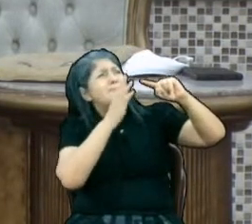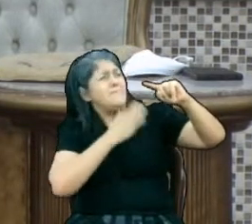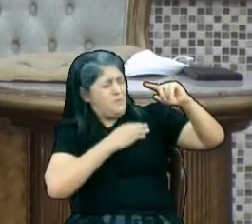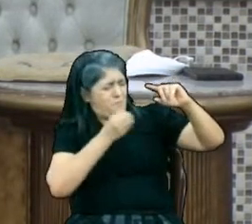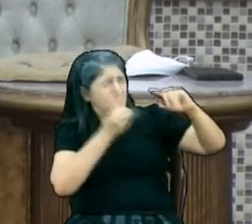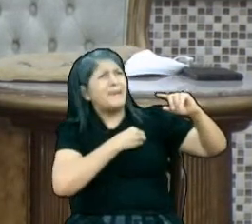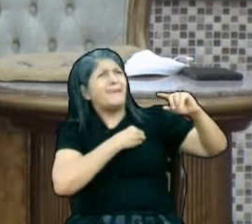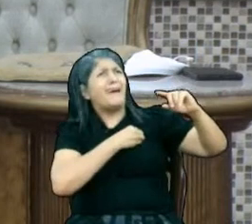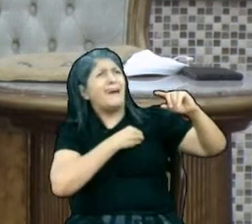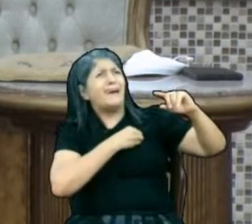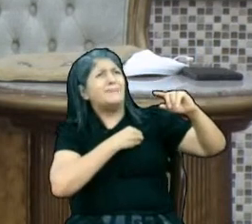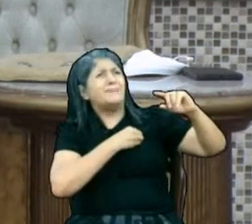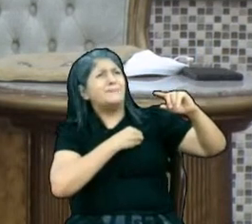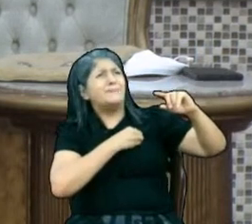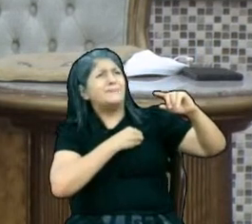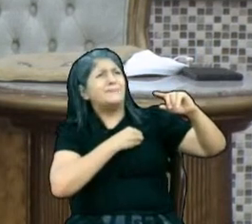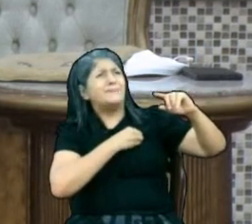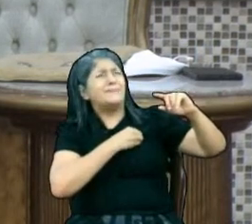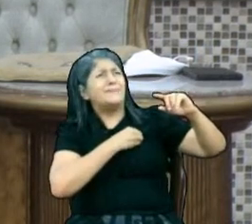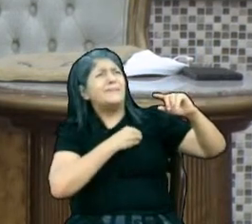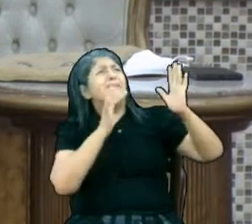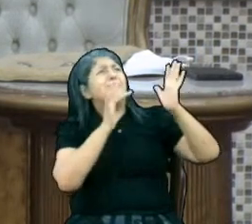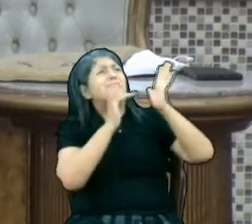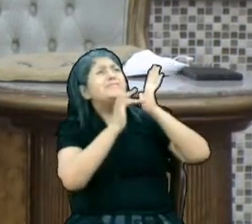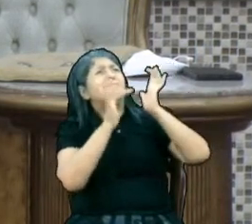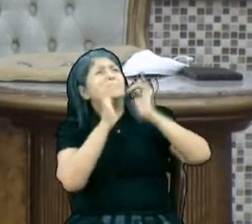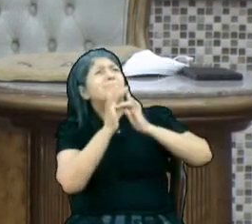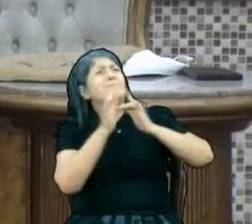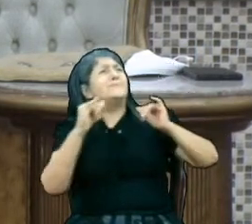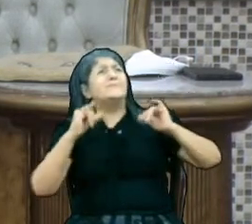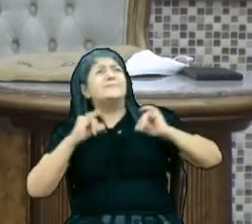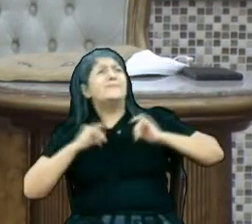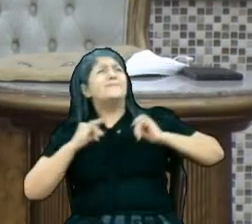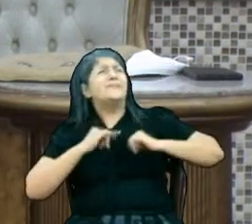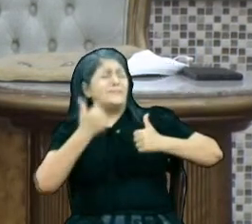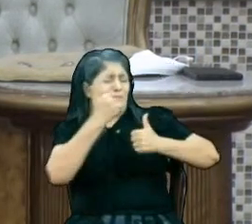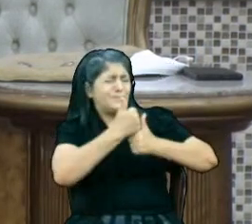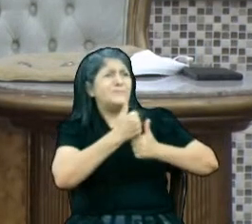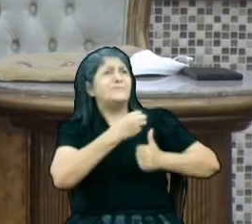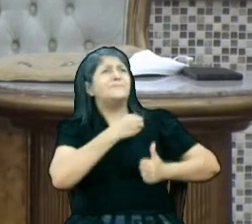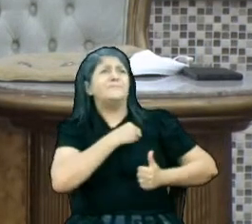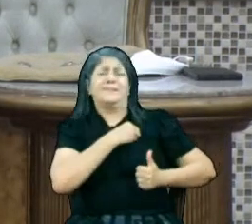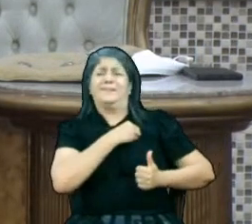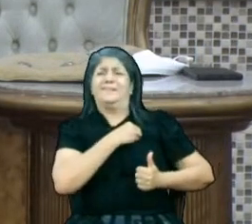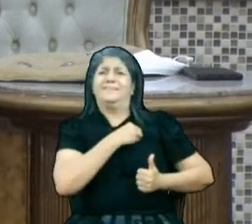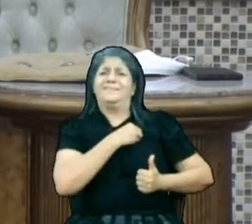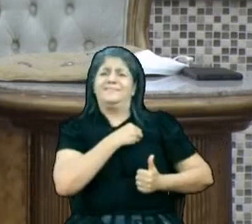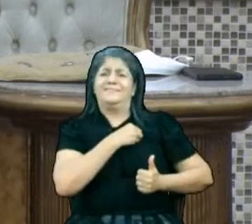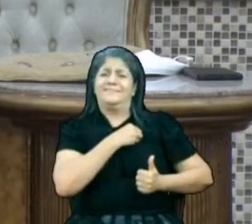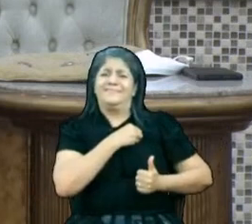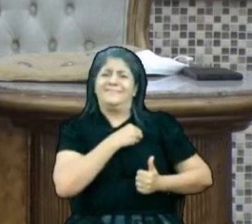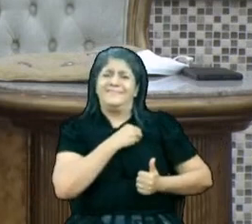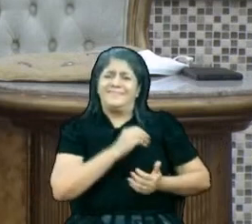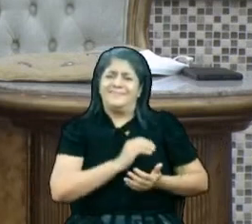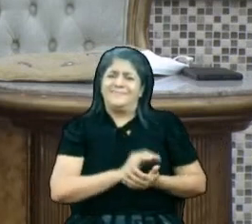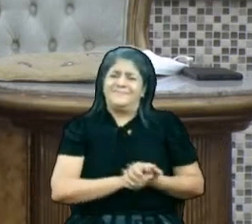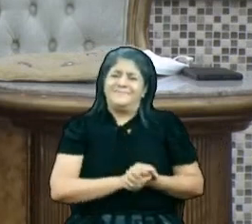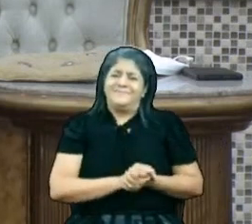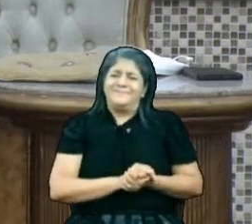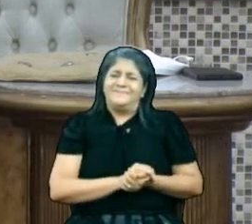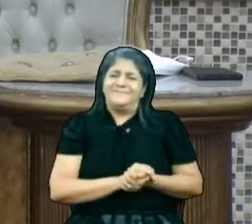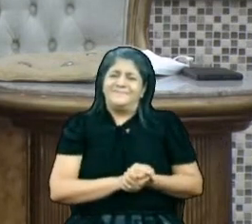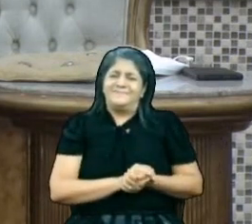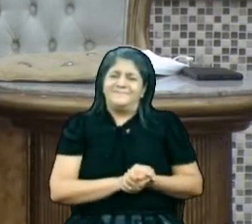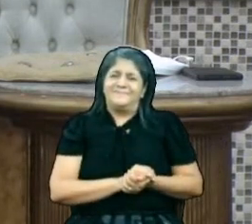em Jesus a coisa E aí G1